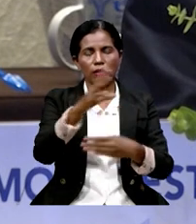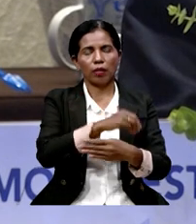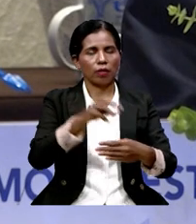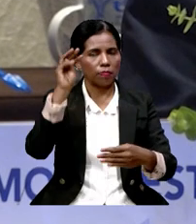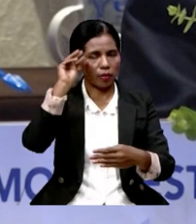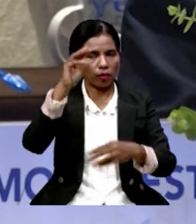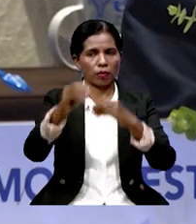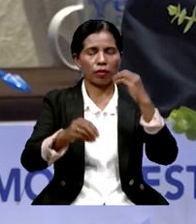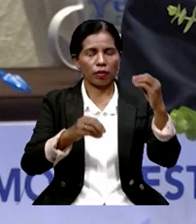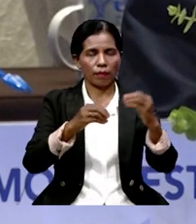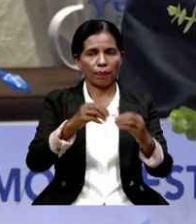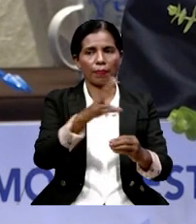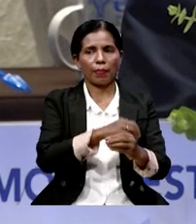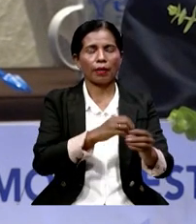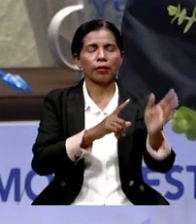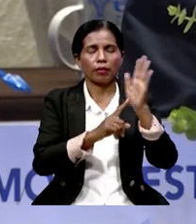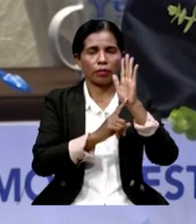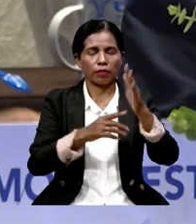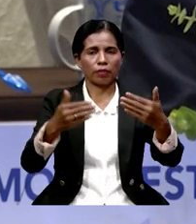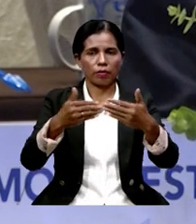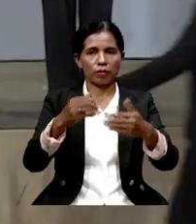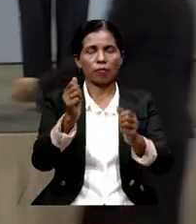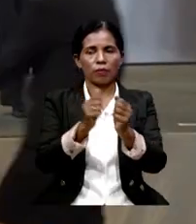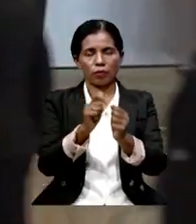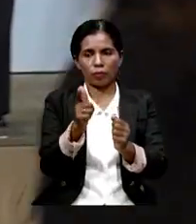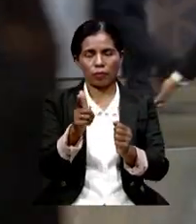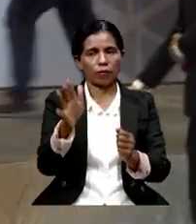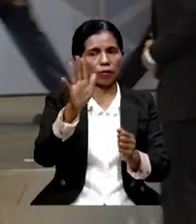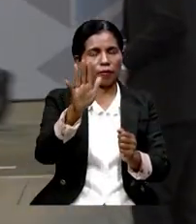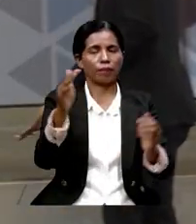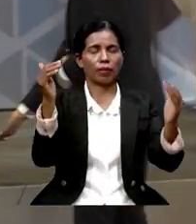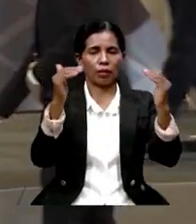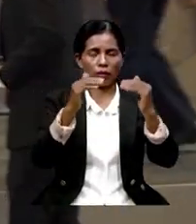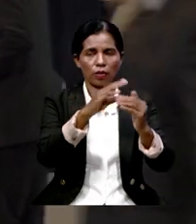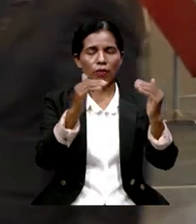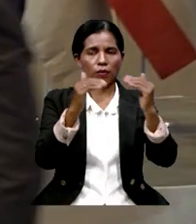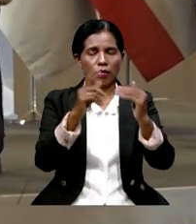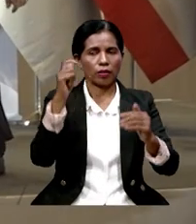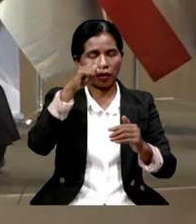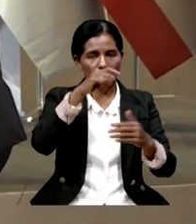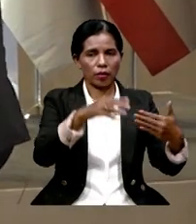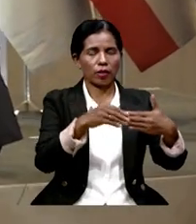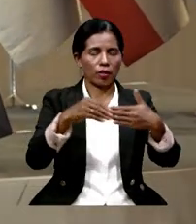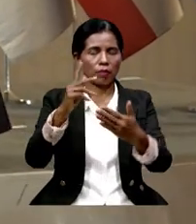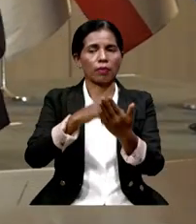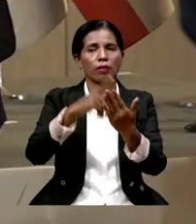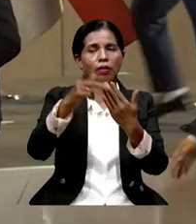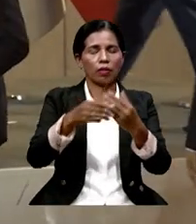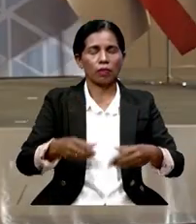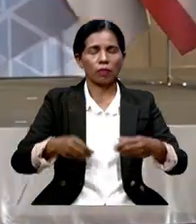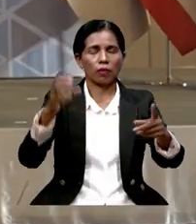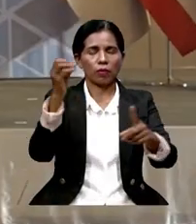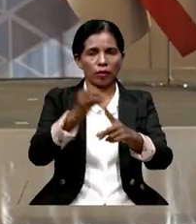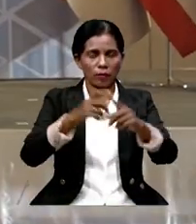Ministerial, Konaba Polição Transfronteira ba Dalaronu Resin Lima. E a Sorumutu Nea Tailândia Nebe lidera Programa Refere, Fomos Oportunidade